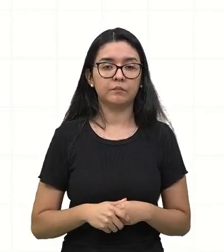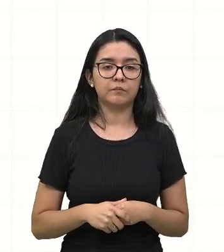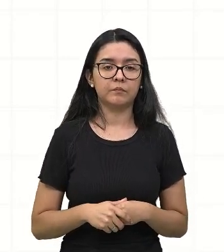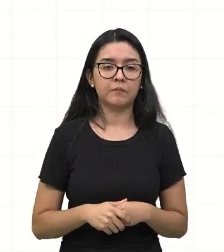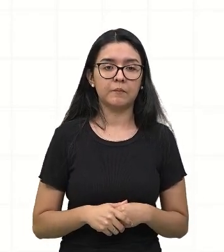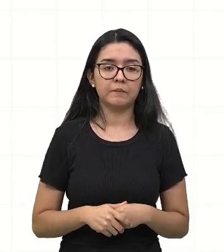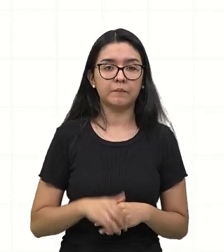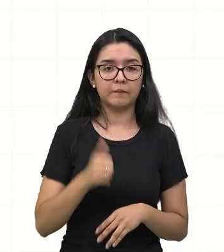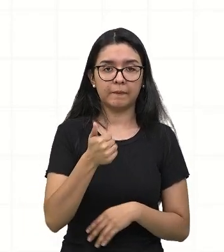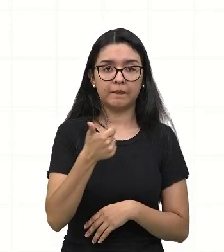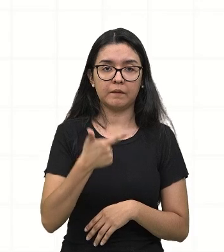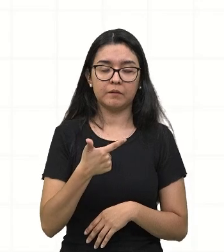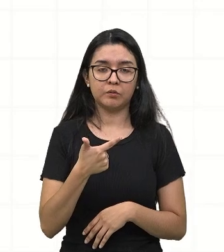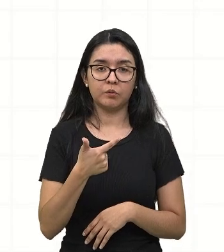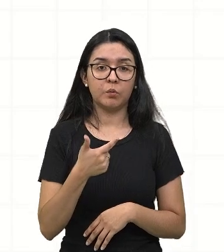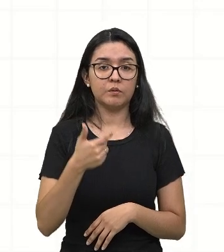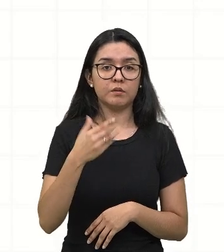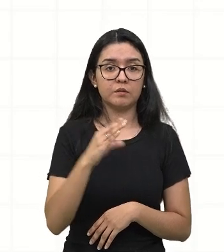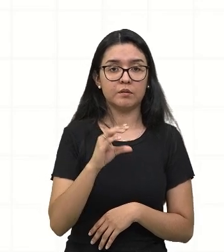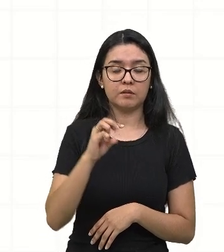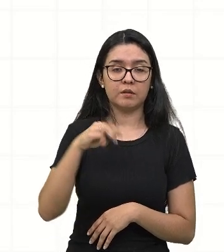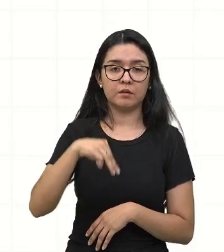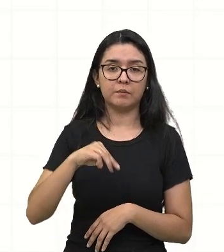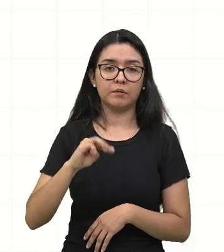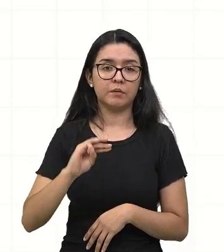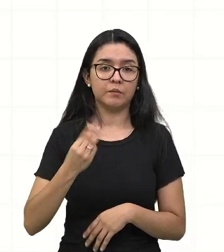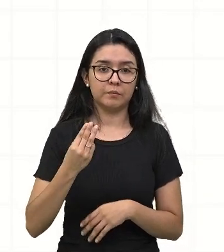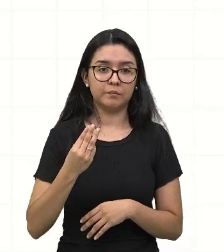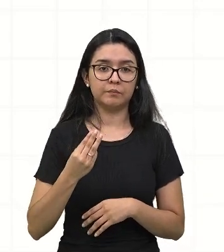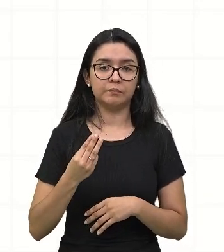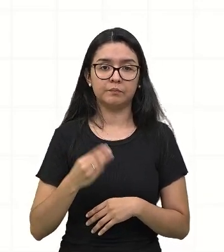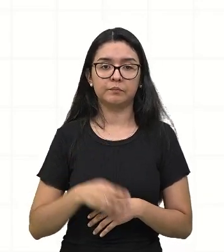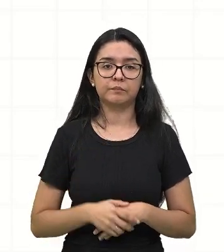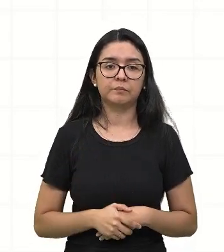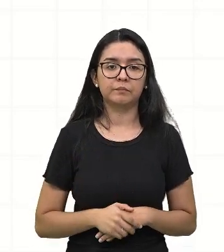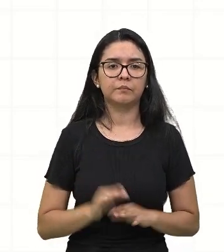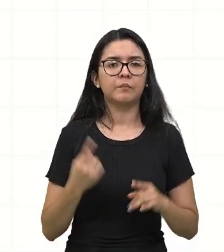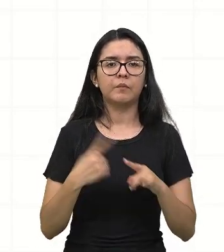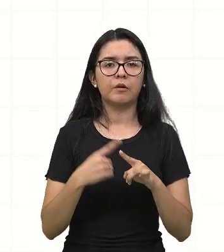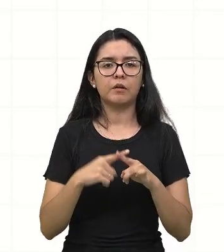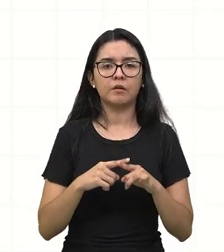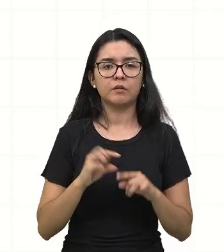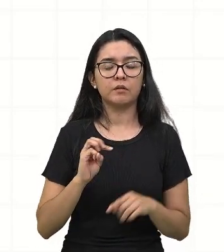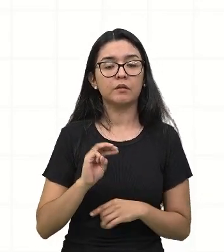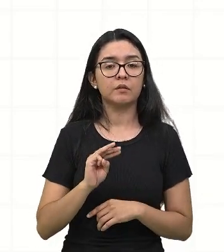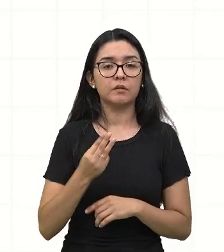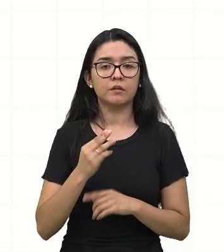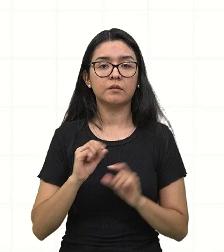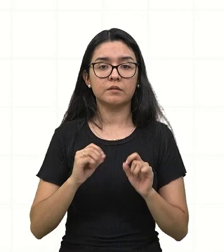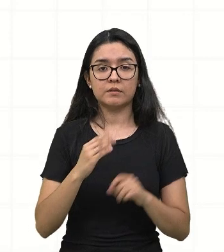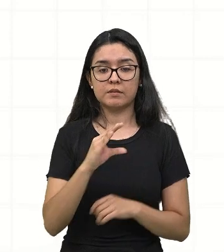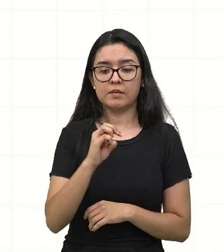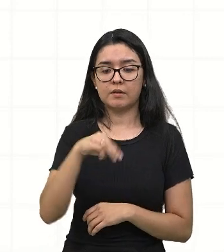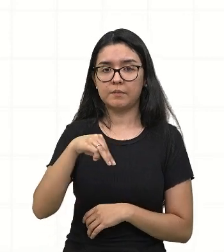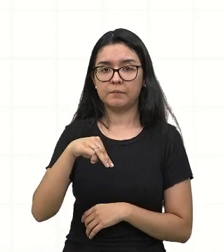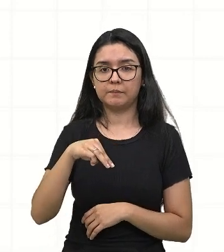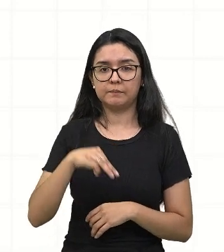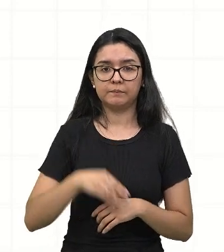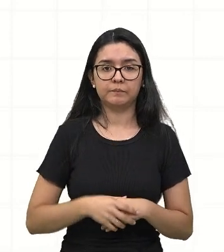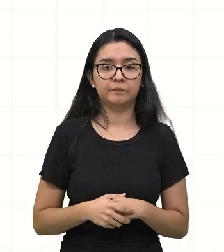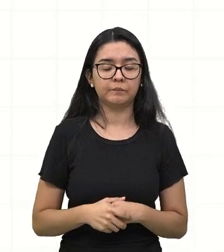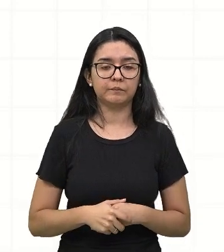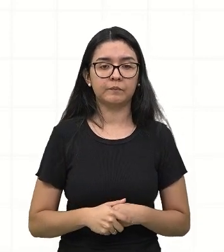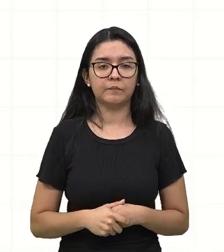12 centímetros cúbicos, tá bom? Centímetro, porque nós estamos aqui com a unidade de centímetro. Tudo